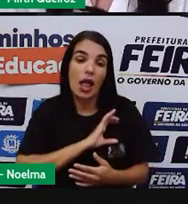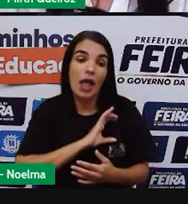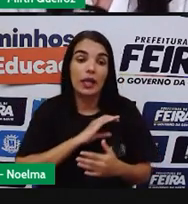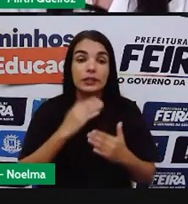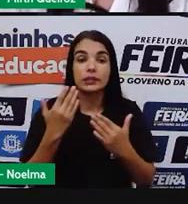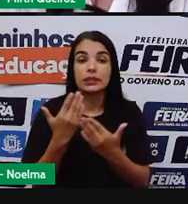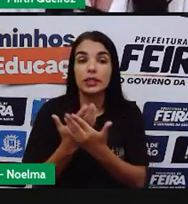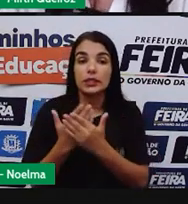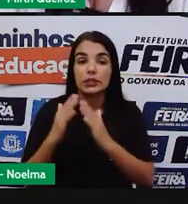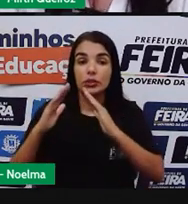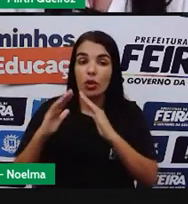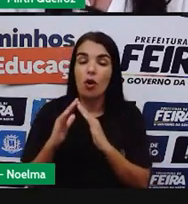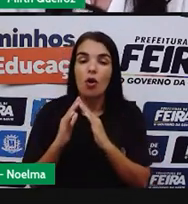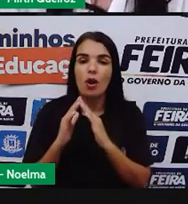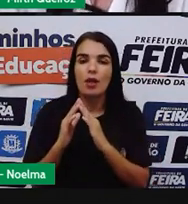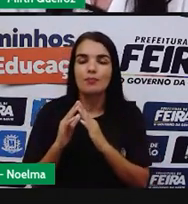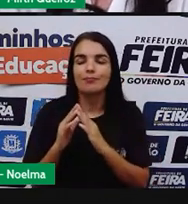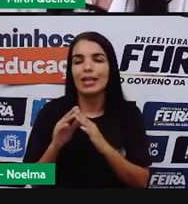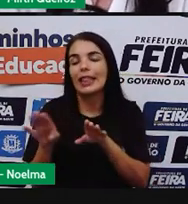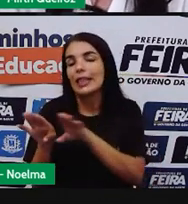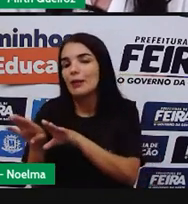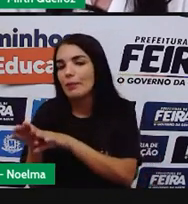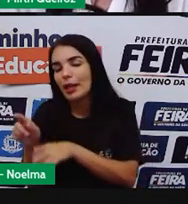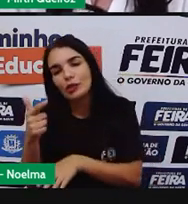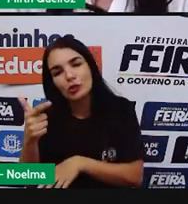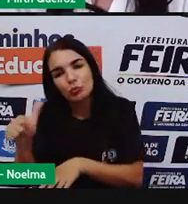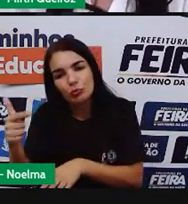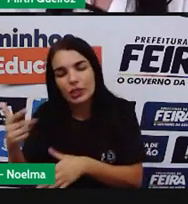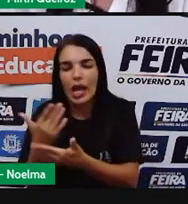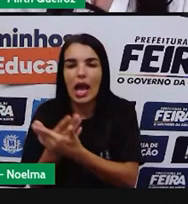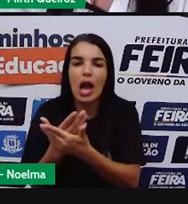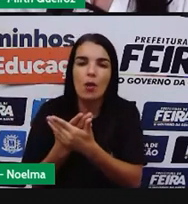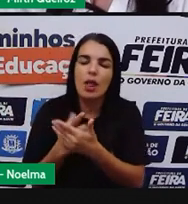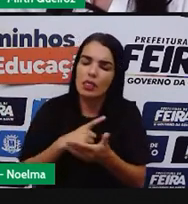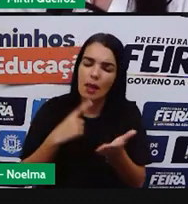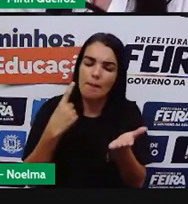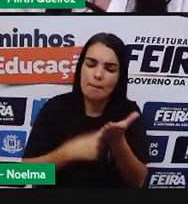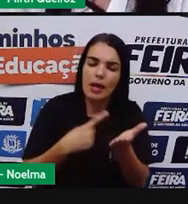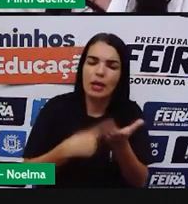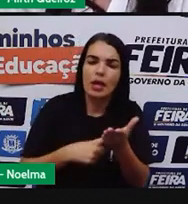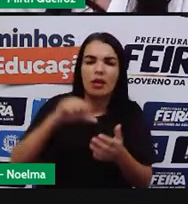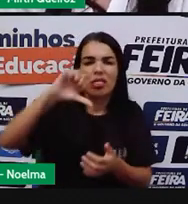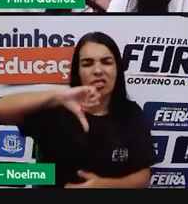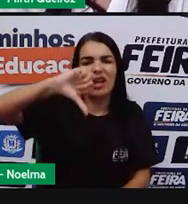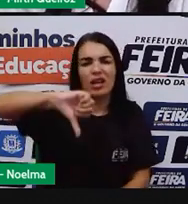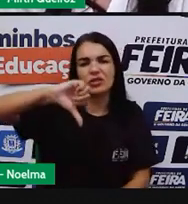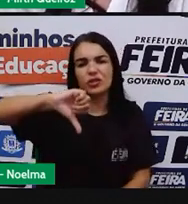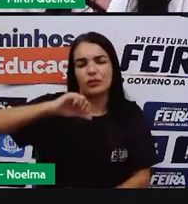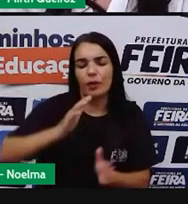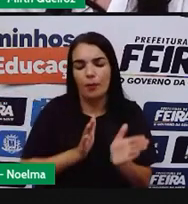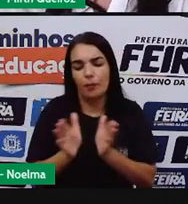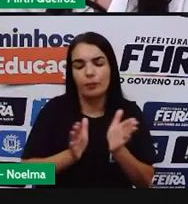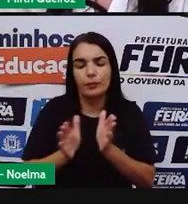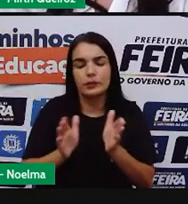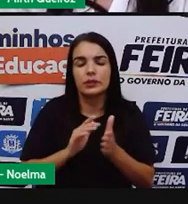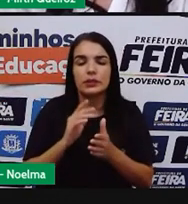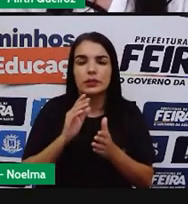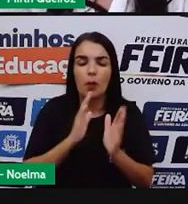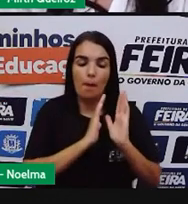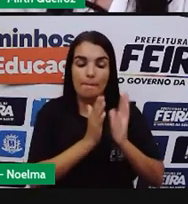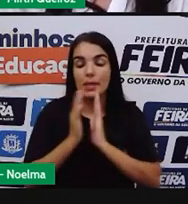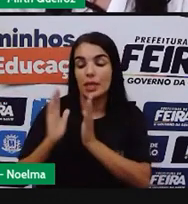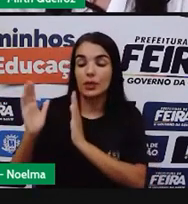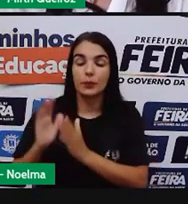Isso aí, ficar sem aula também, foram acontecimentos que marcaram de forma negativa este período.